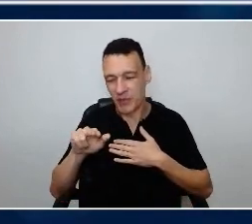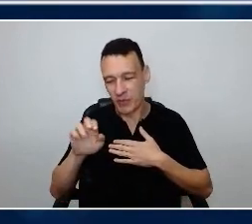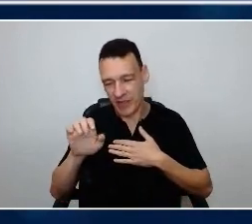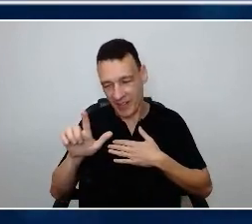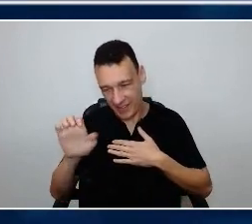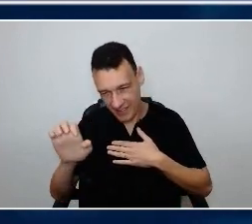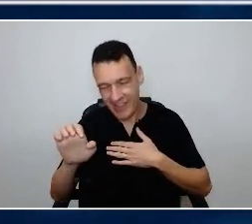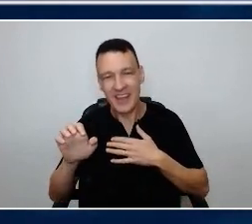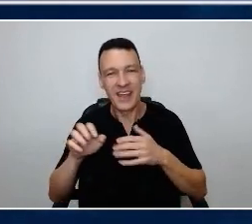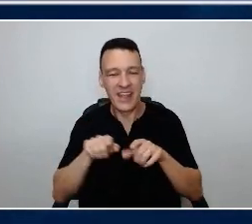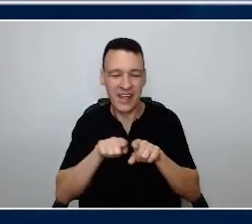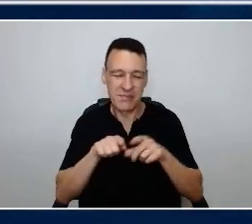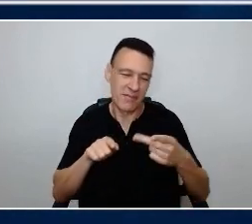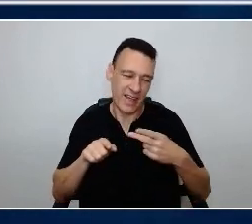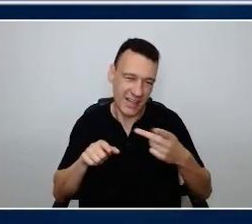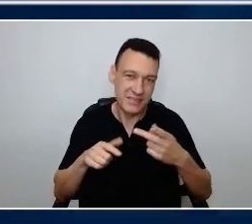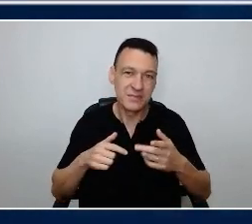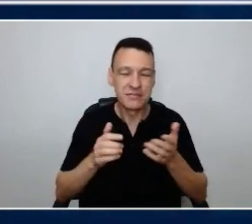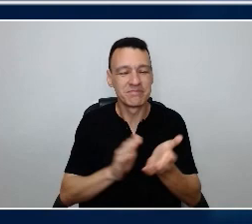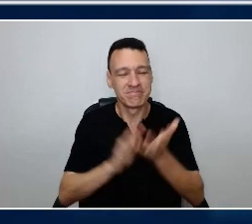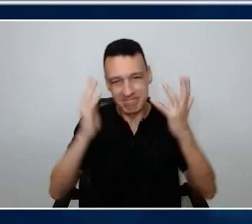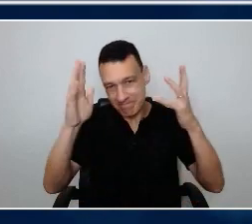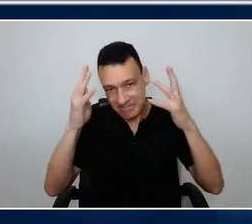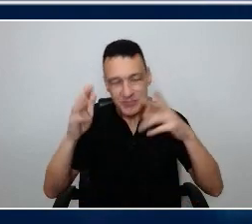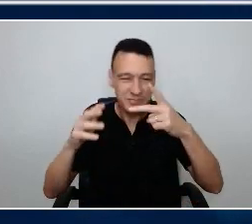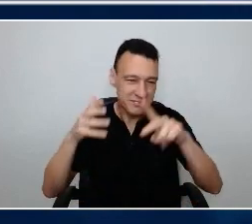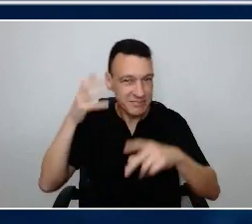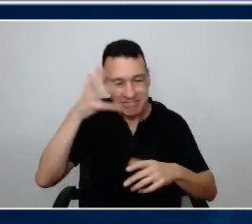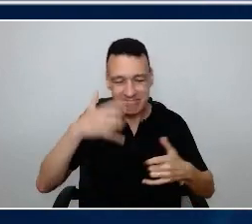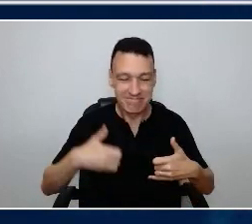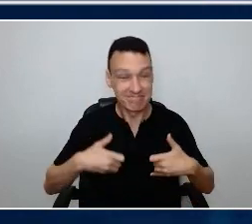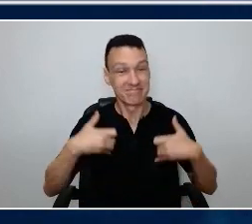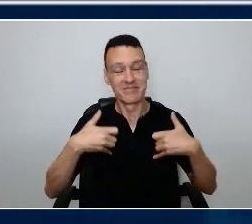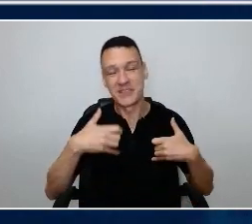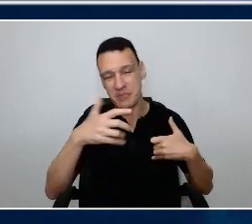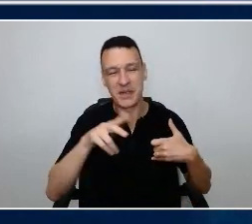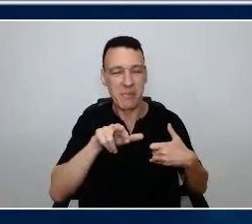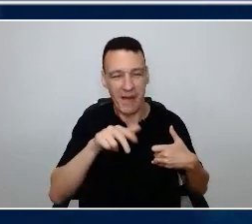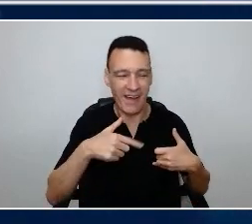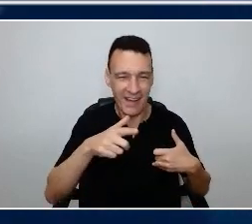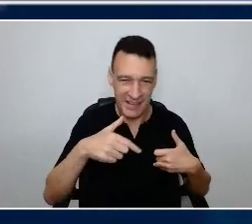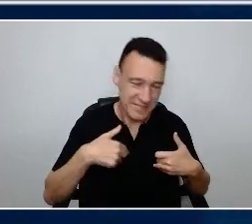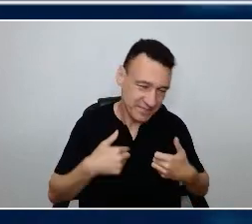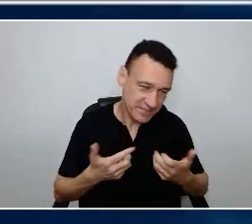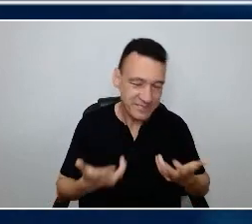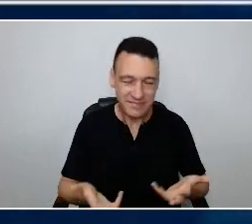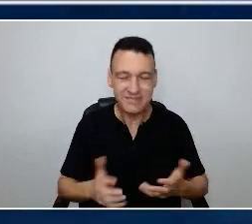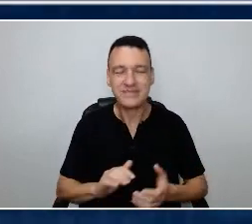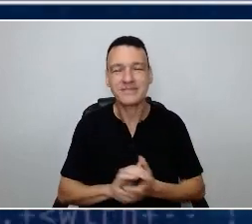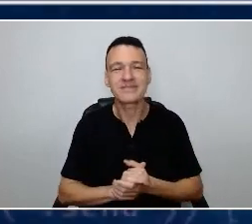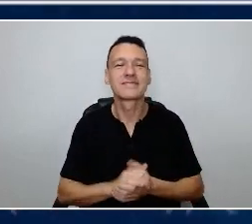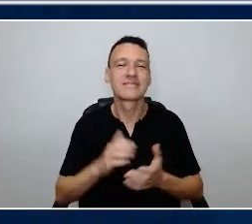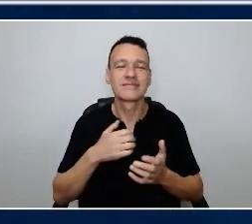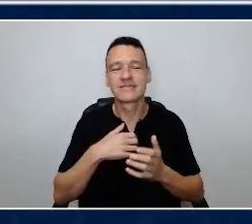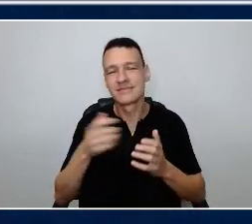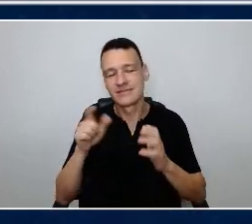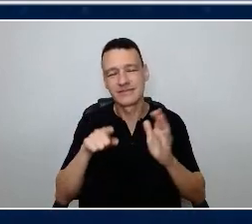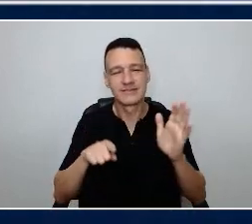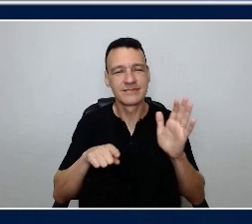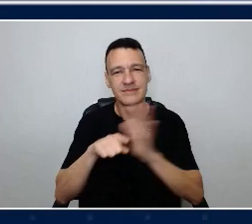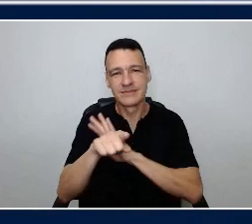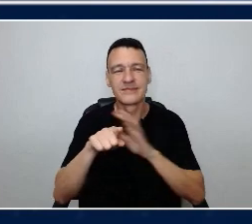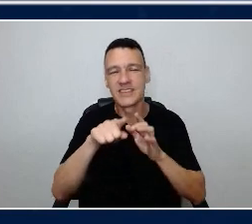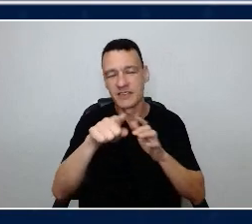palestra gostei muito muito orgulhosa de você e eu queria saber você contou sobre a sua trajetória